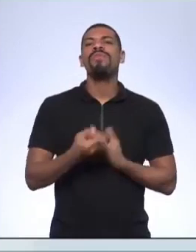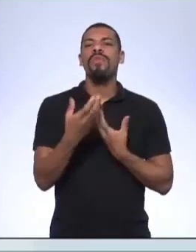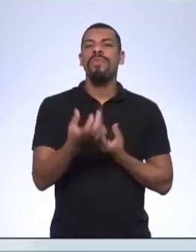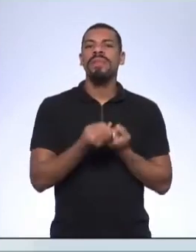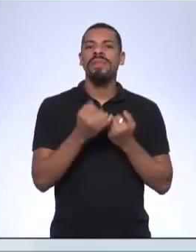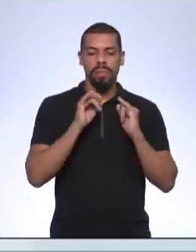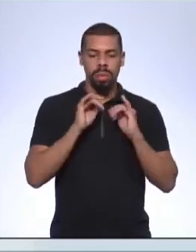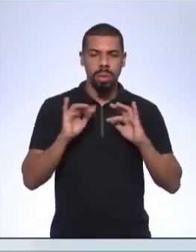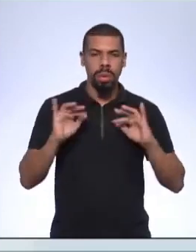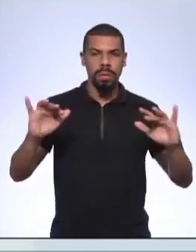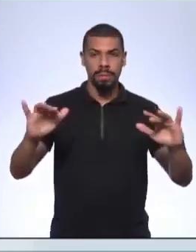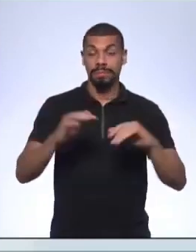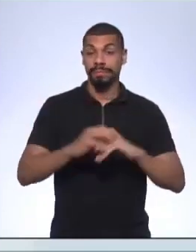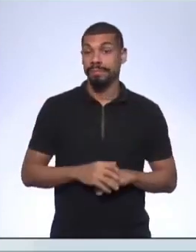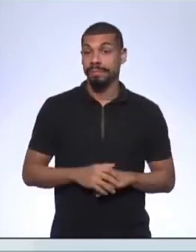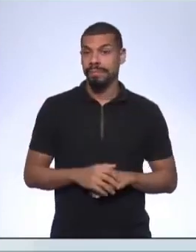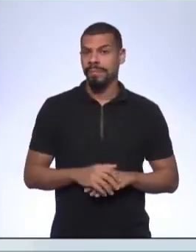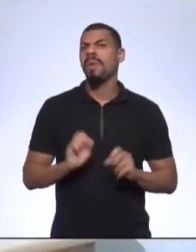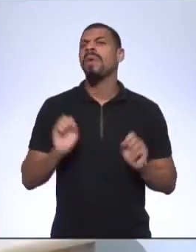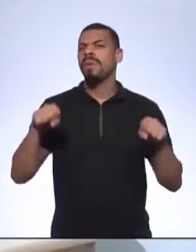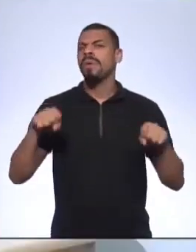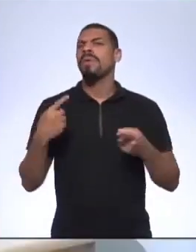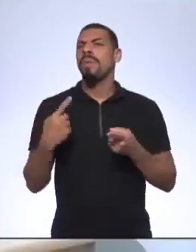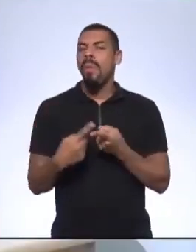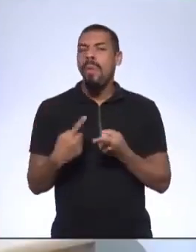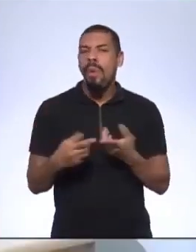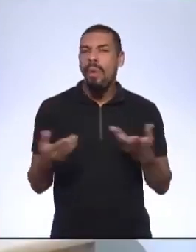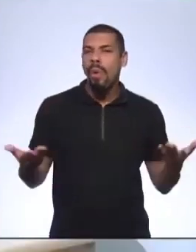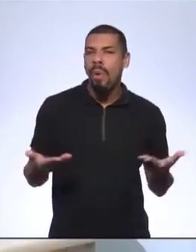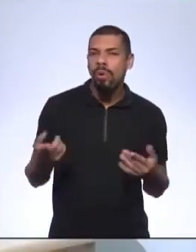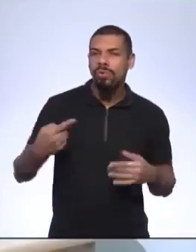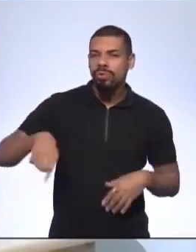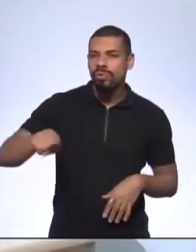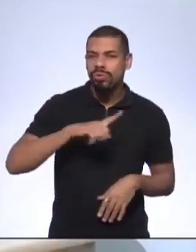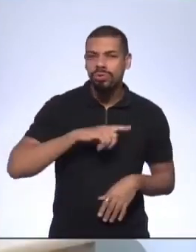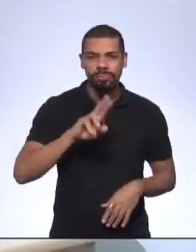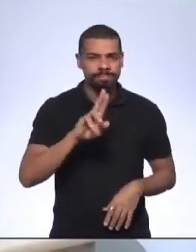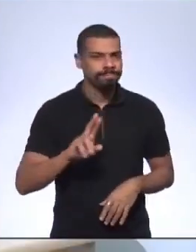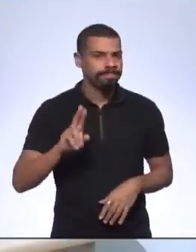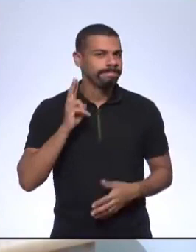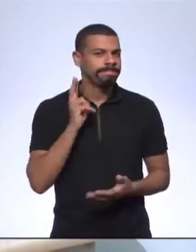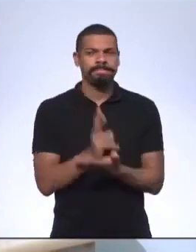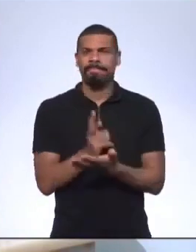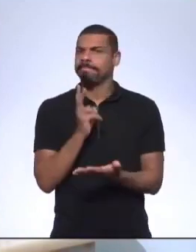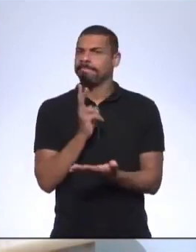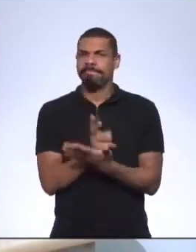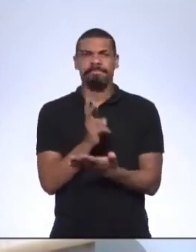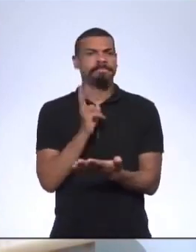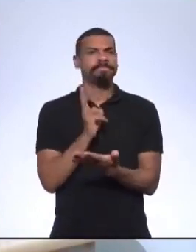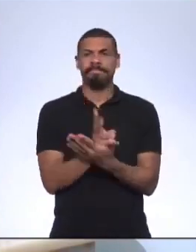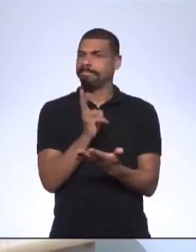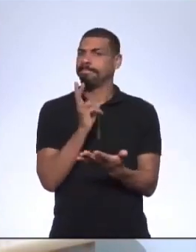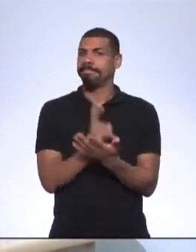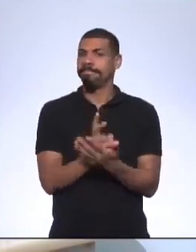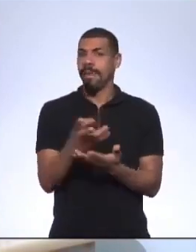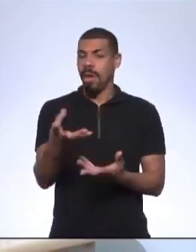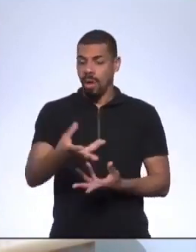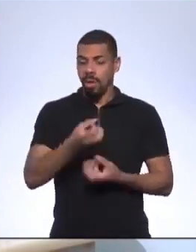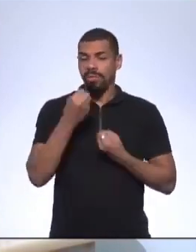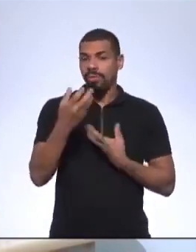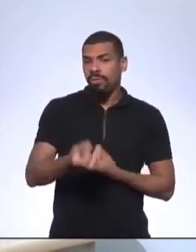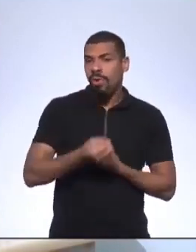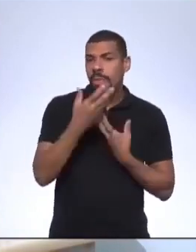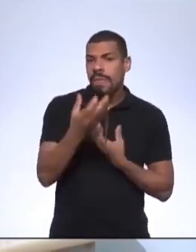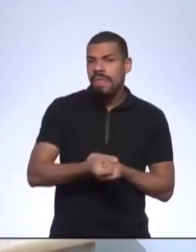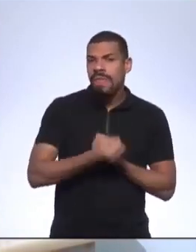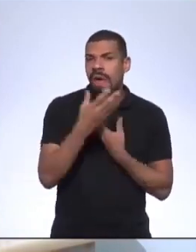informações. Sim, porque hoje a gente é consumidor e também fornecedor de informações, né? Quando a gente